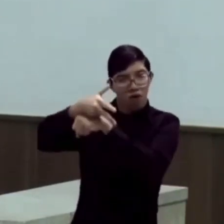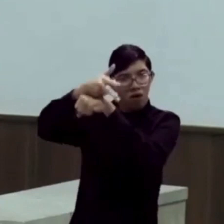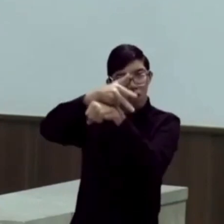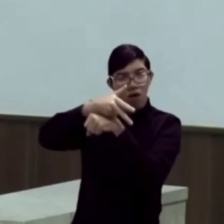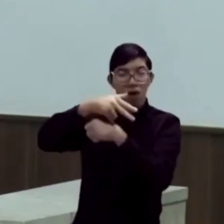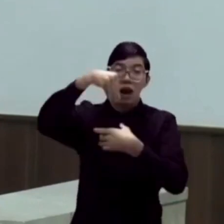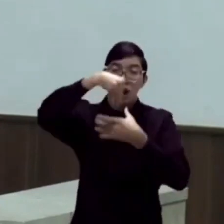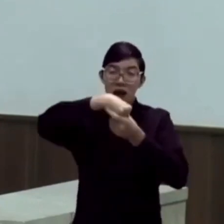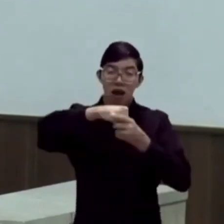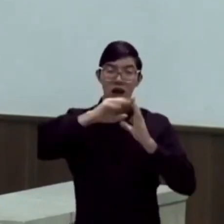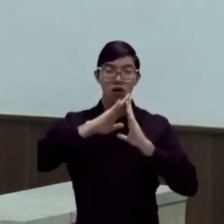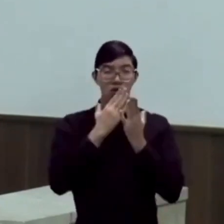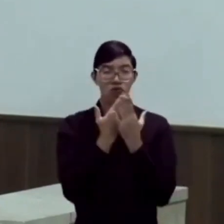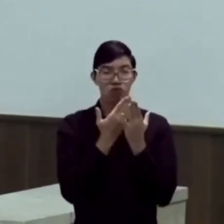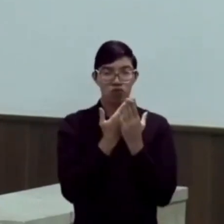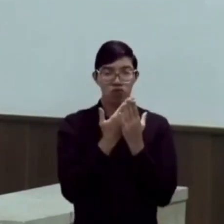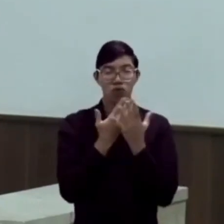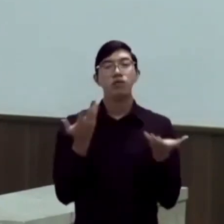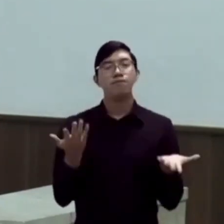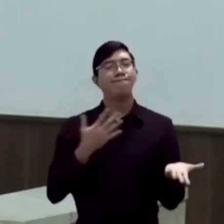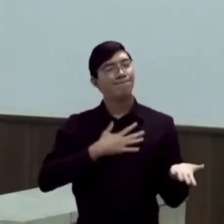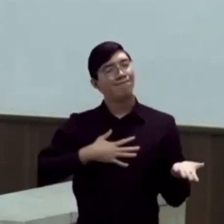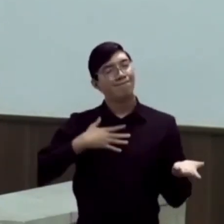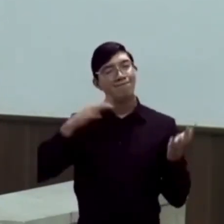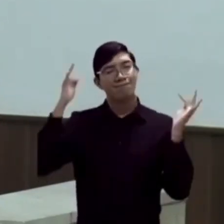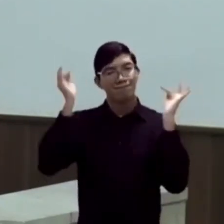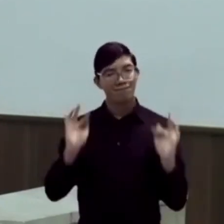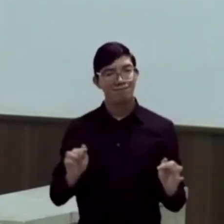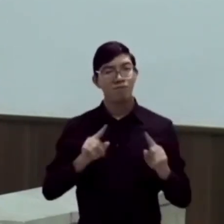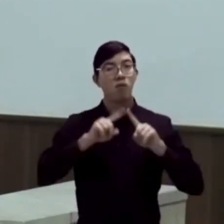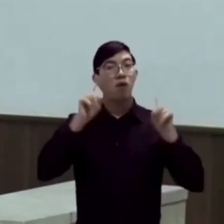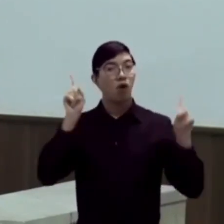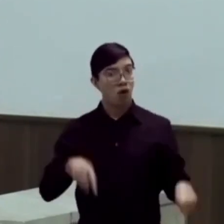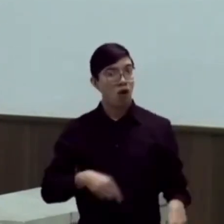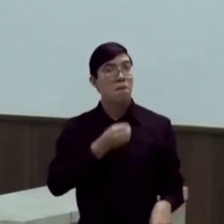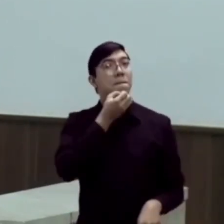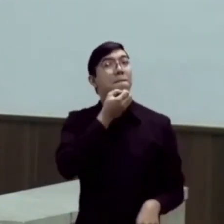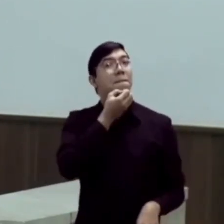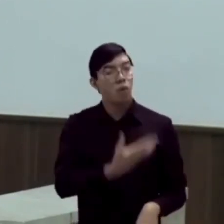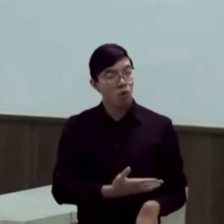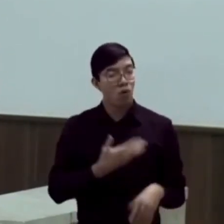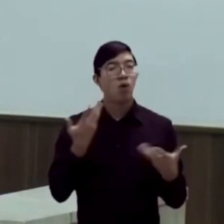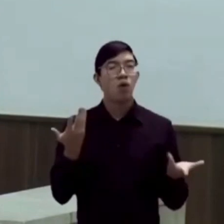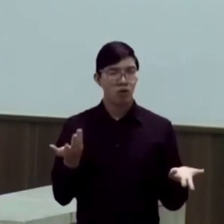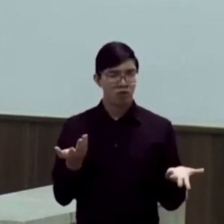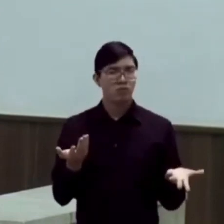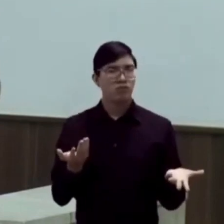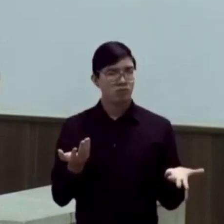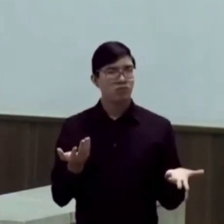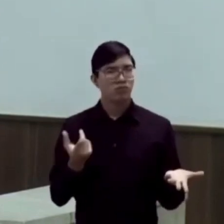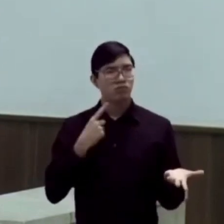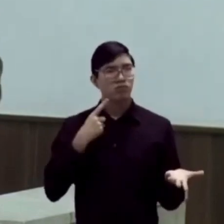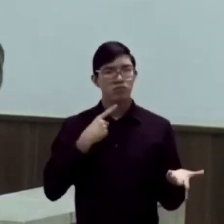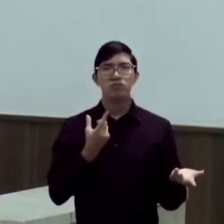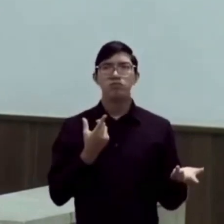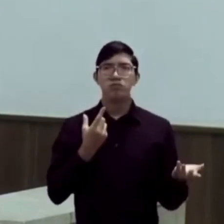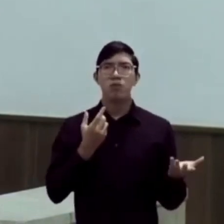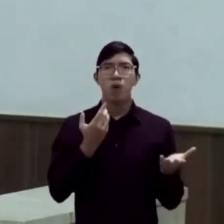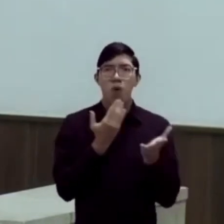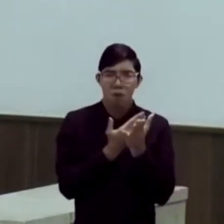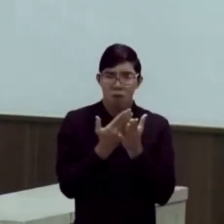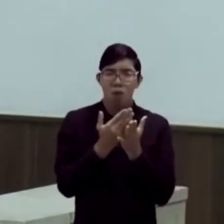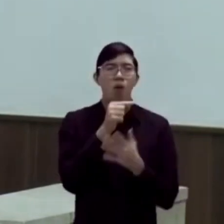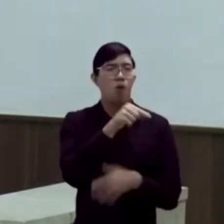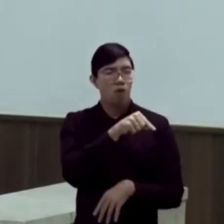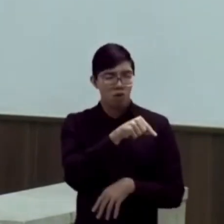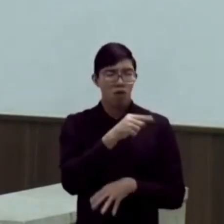feliz em saber que estão ampliando esse projeto. Há 2, 3 anos, a Prefeitura iniciou